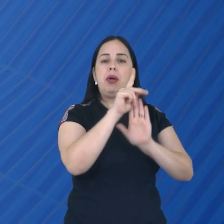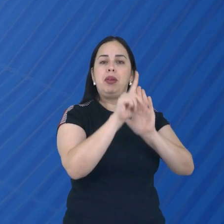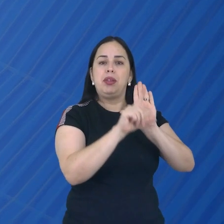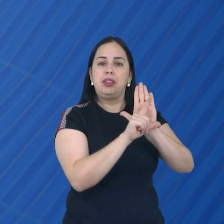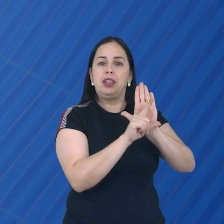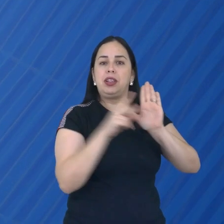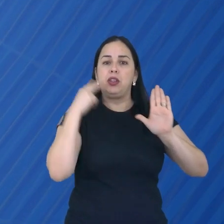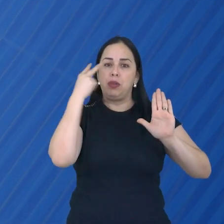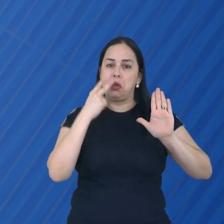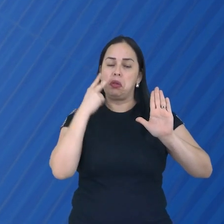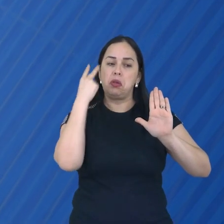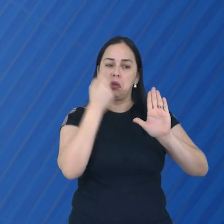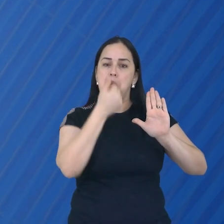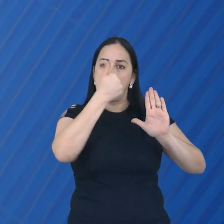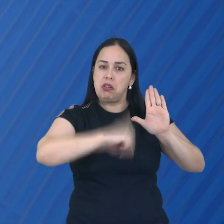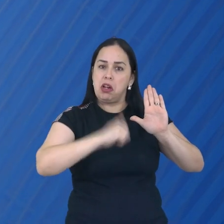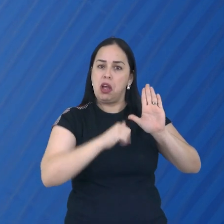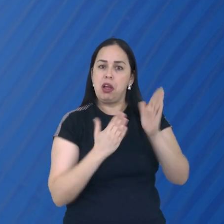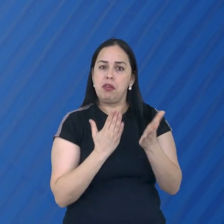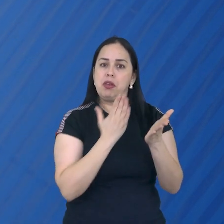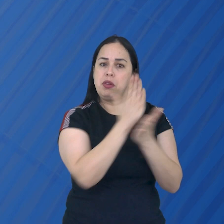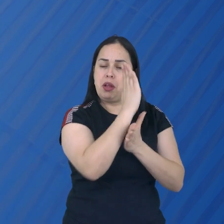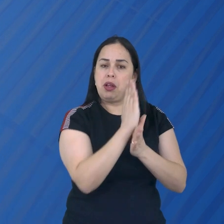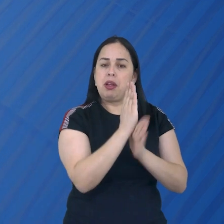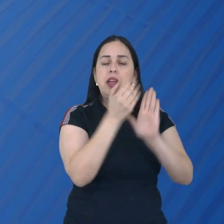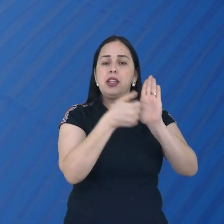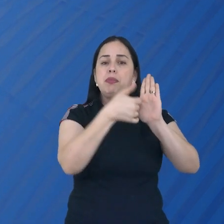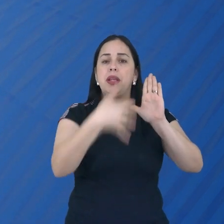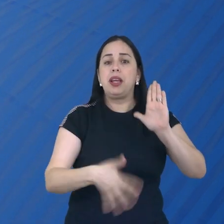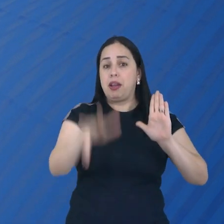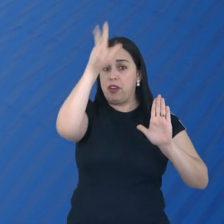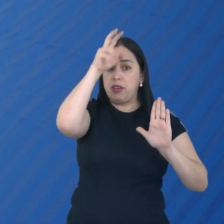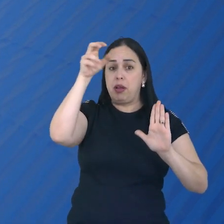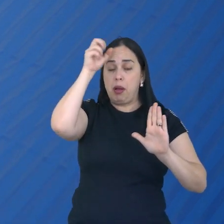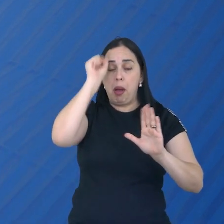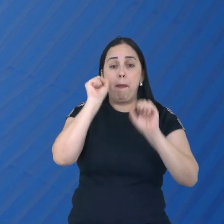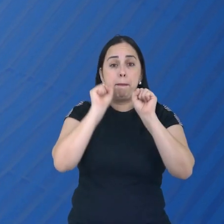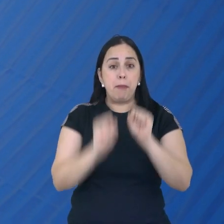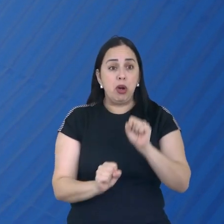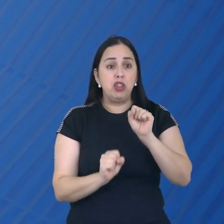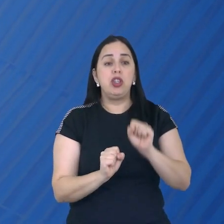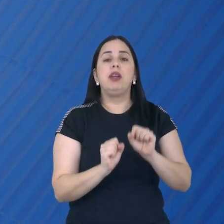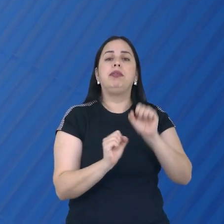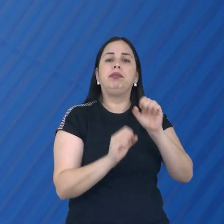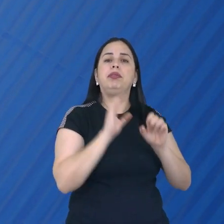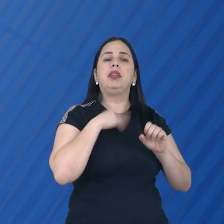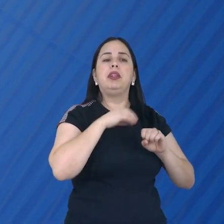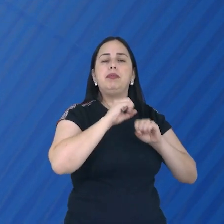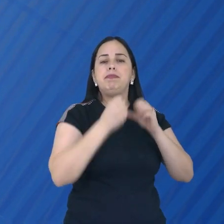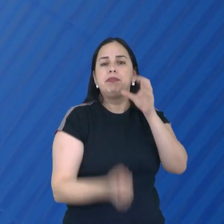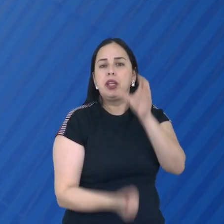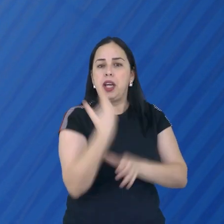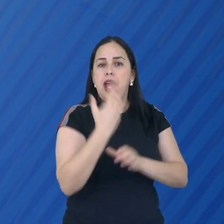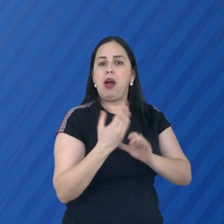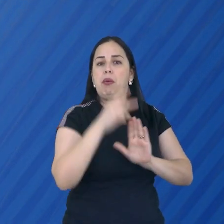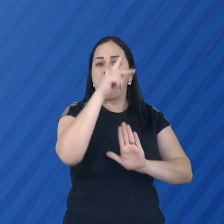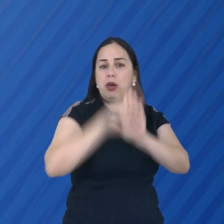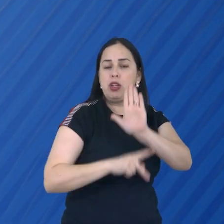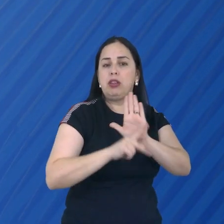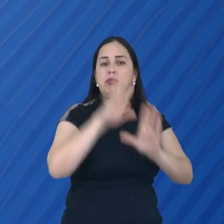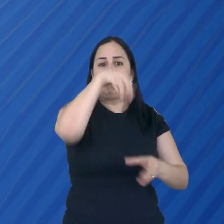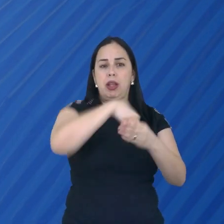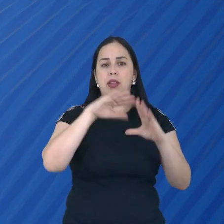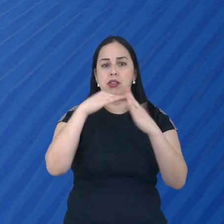pela Câmara autoriza o Poder Executivo a instituir como atividade extracurricular o Programa de Ensino do